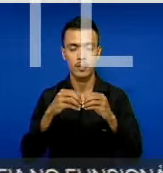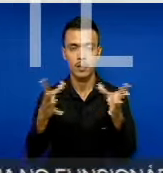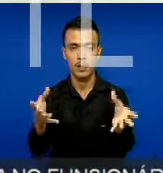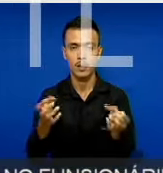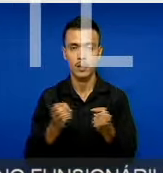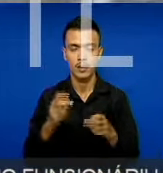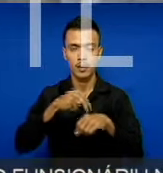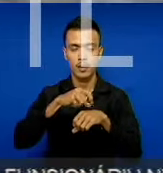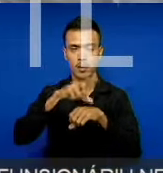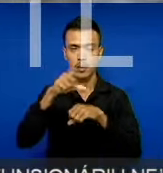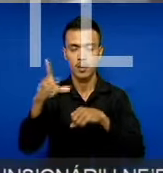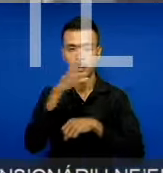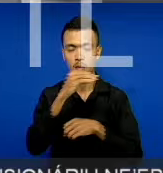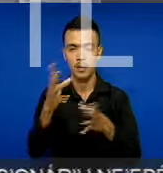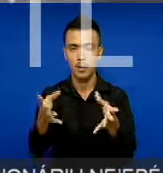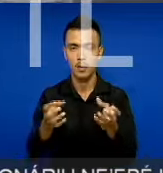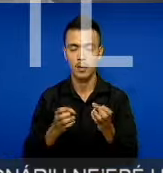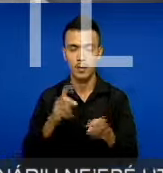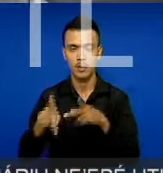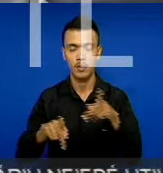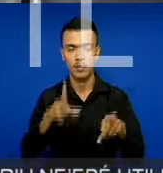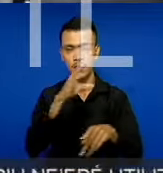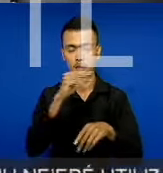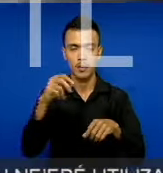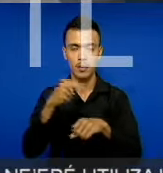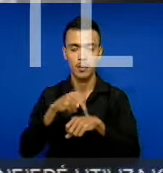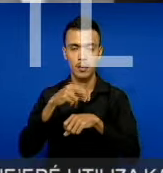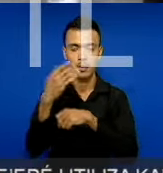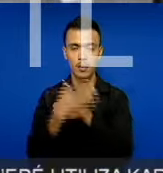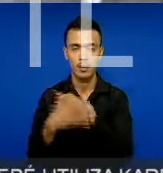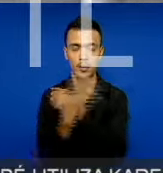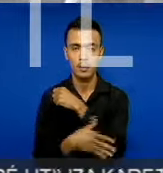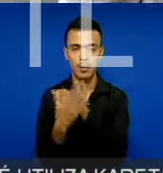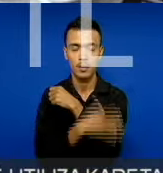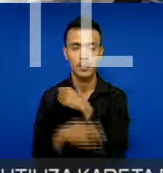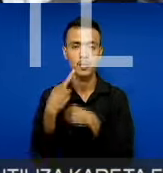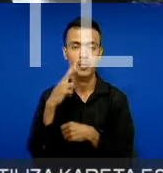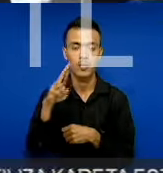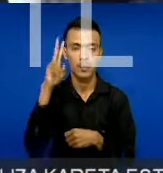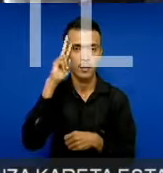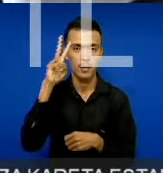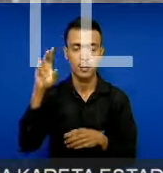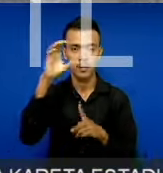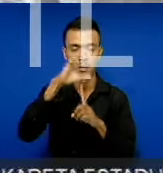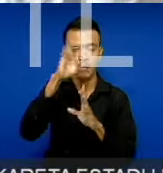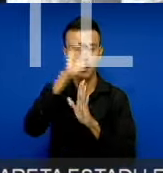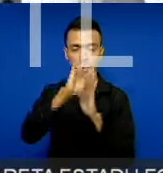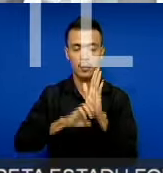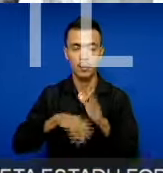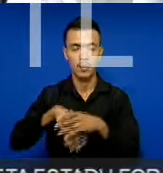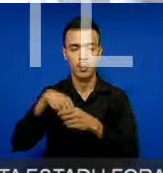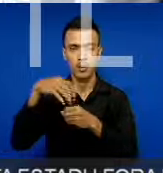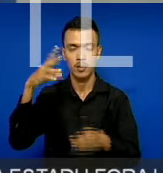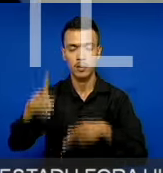interesse povo no nação. Também nesse halo serviço coordenação, onde responde ba visão se festar união, atuação e povo husikia no